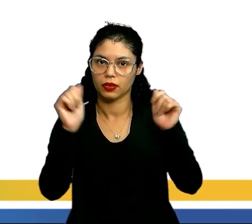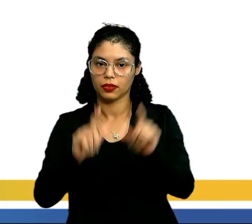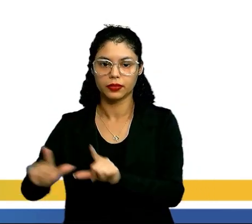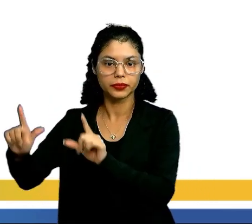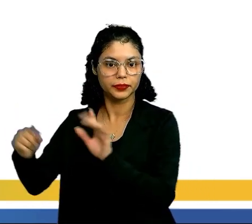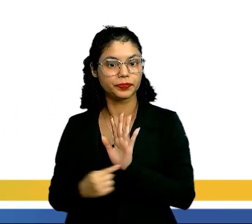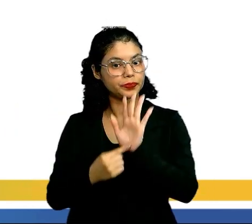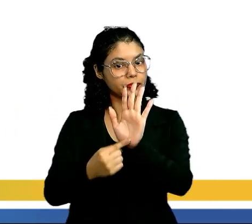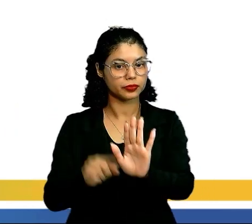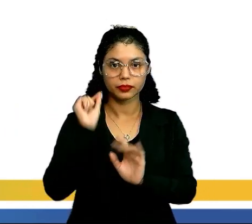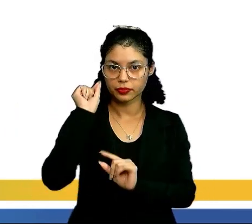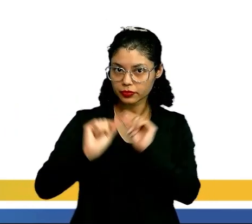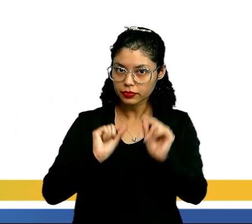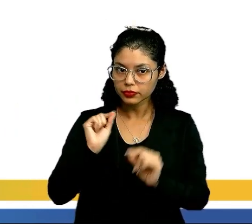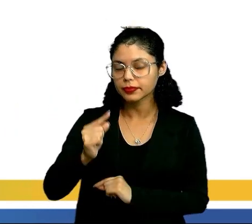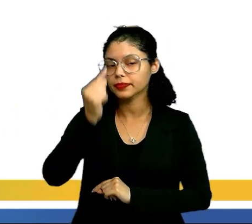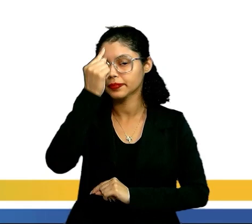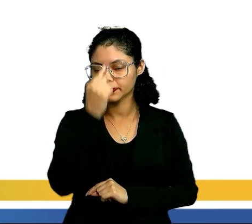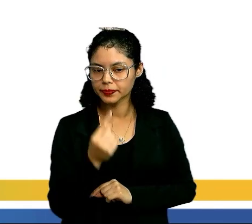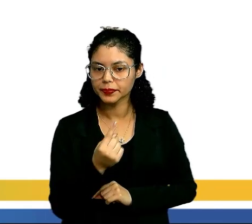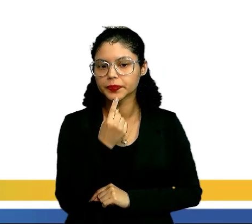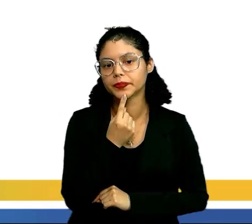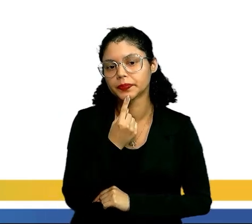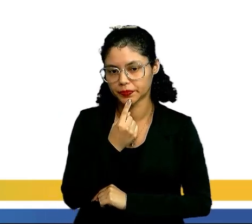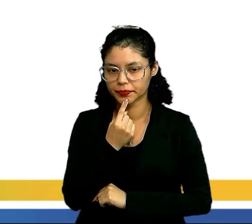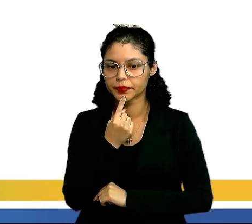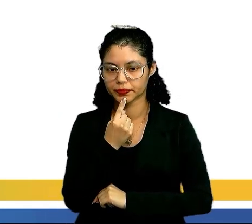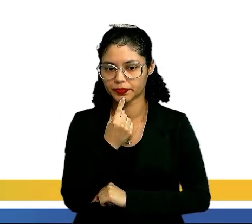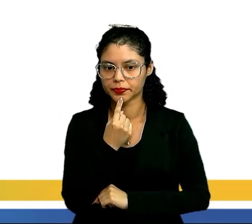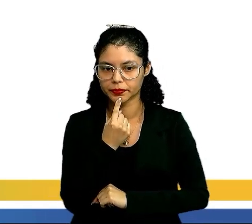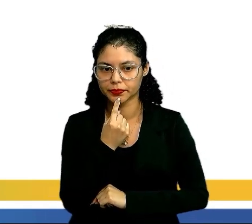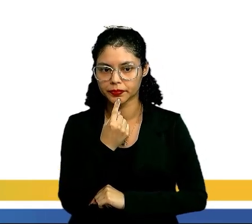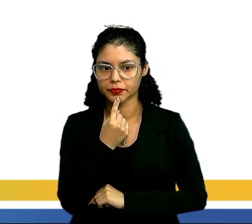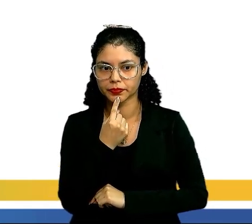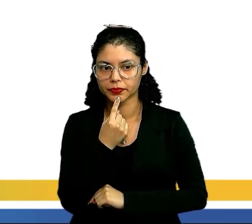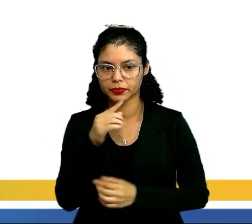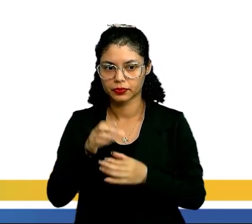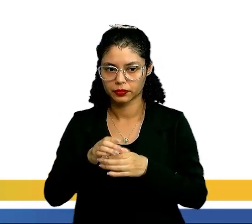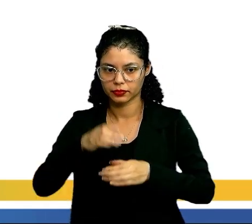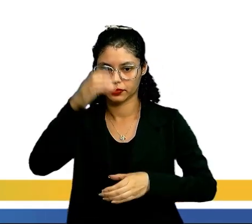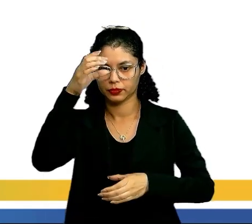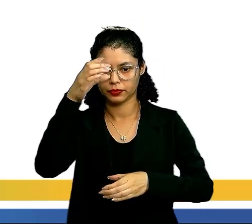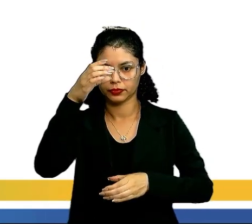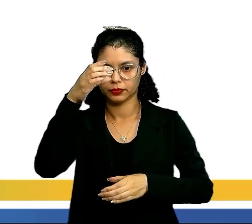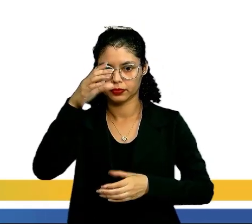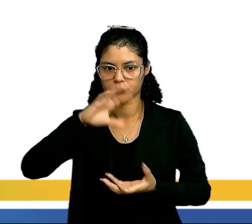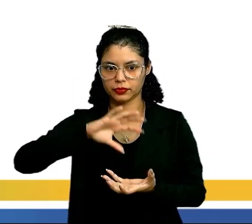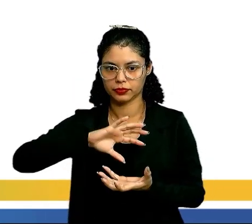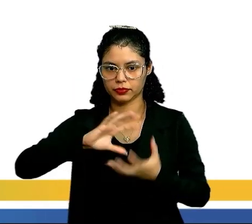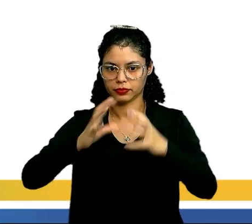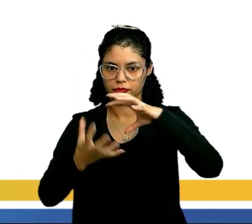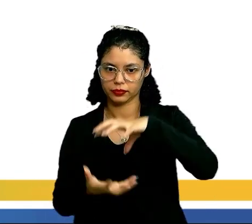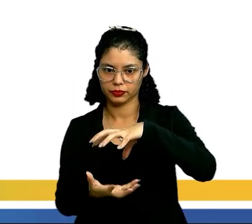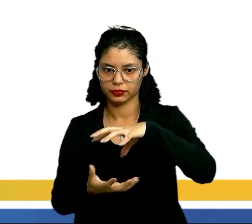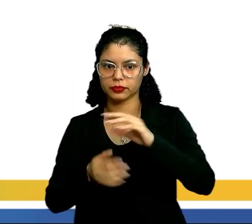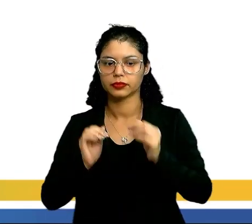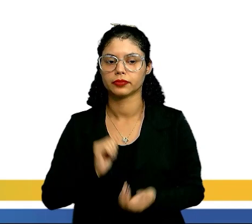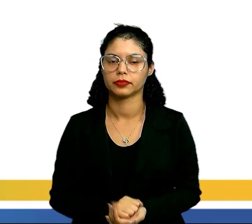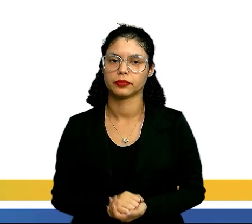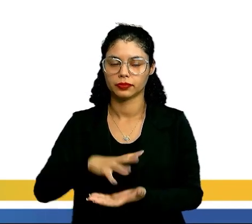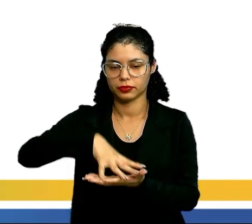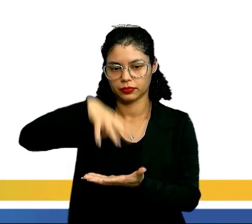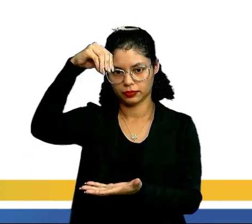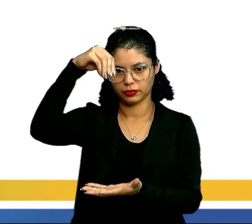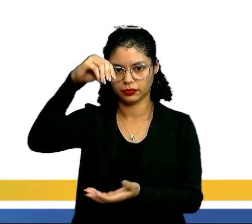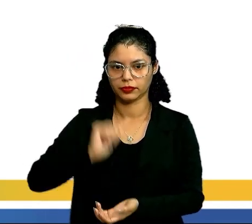ele vai mostrar, ó, as figuras, tá? Tem o cilindro, tem aí a esfera